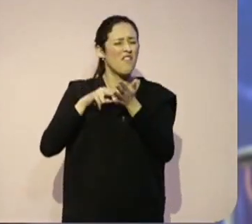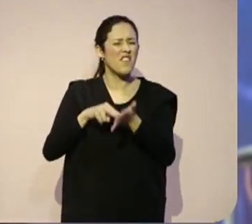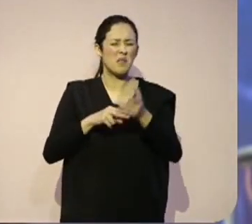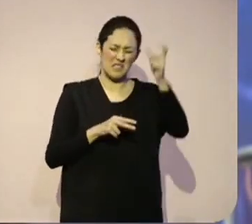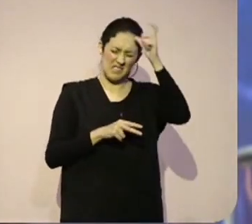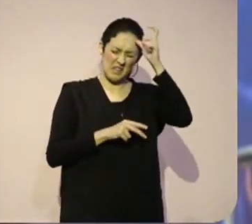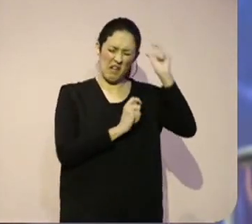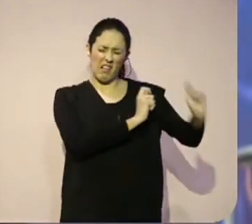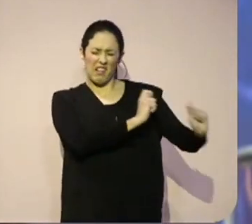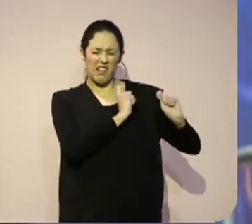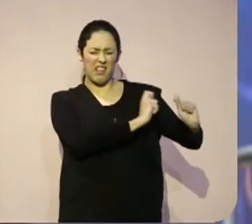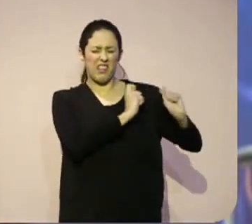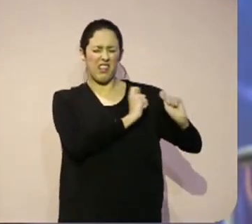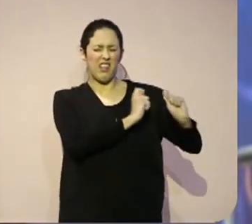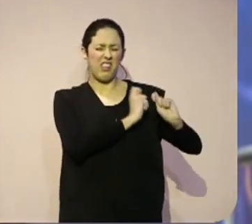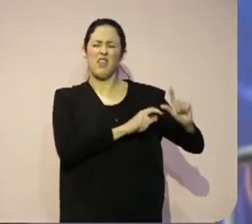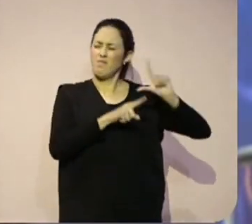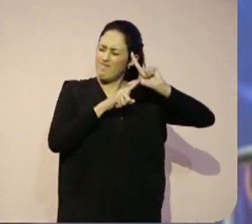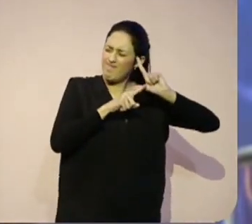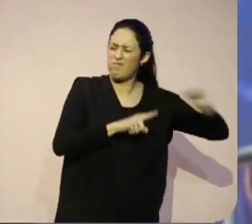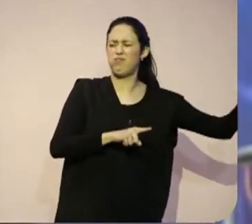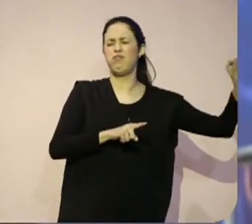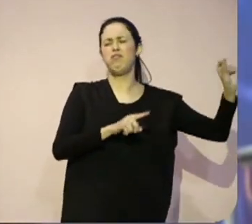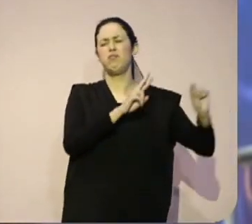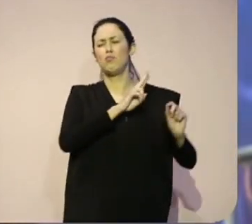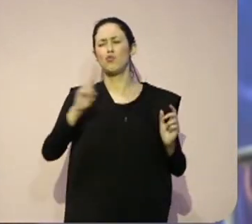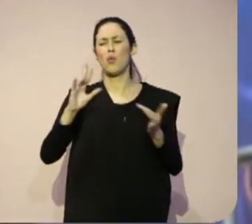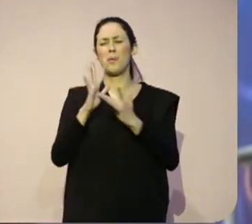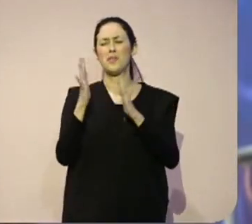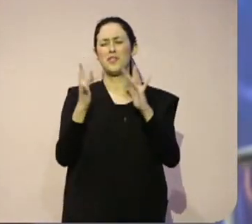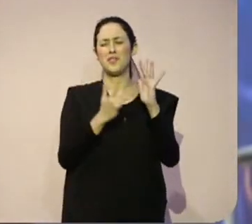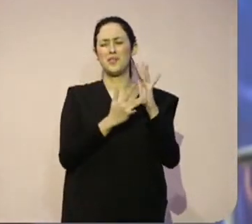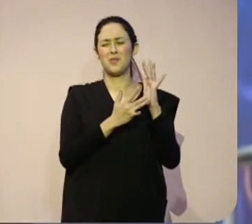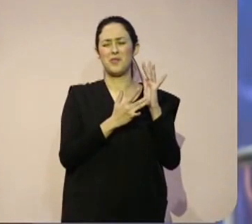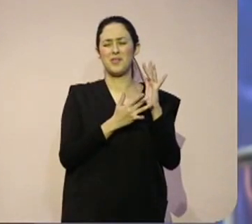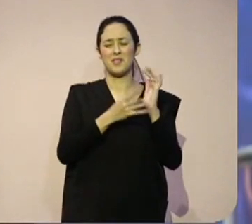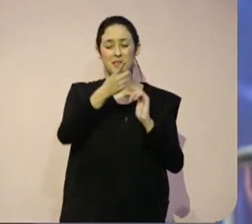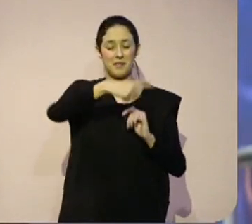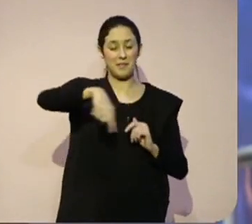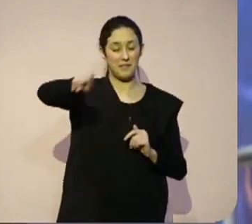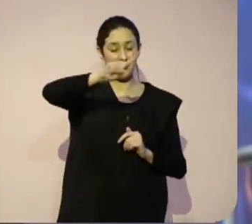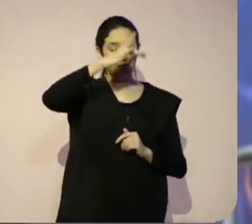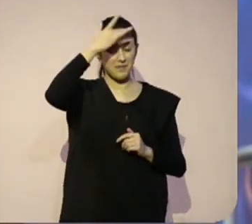caia por terra em nome de Jesus, e que eles se sintam